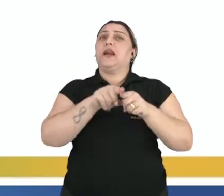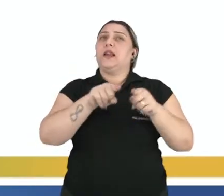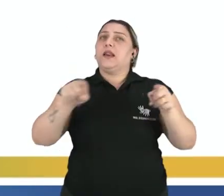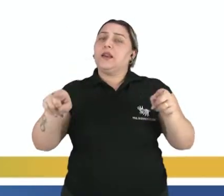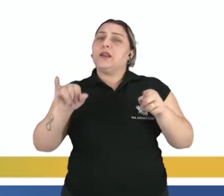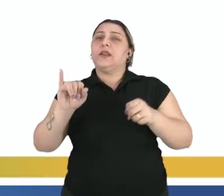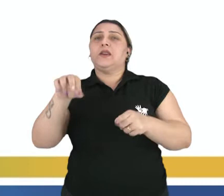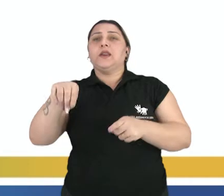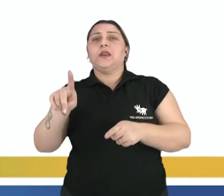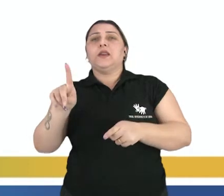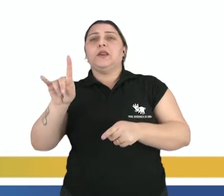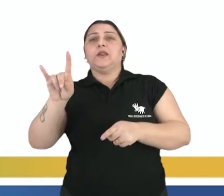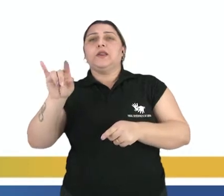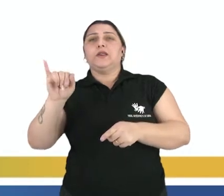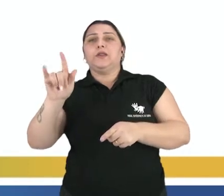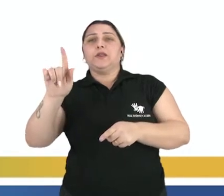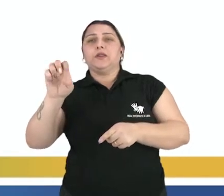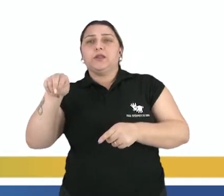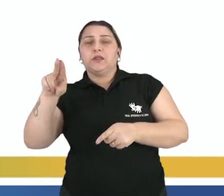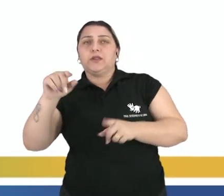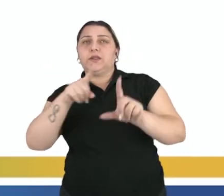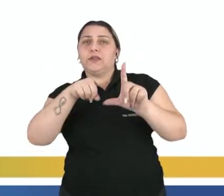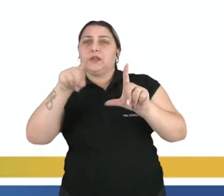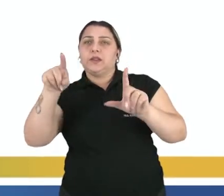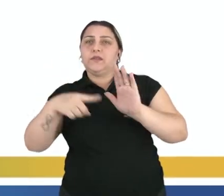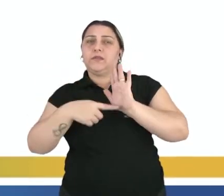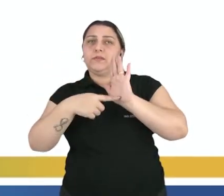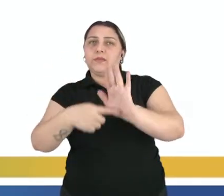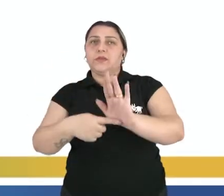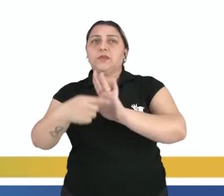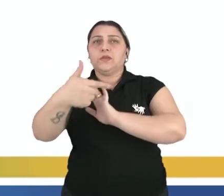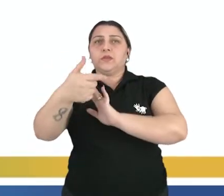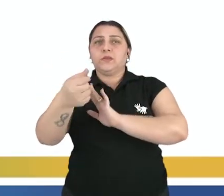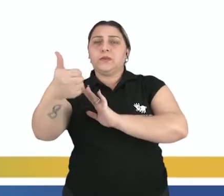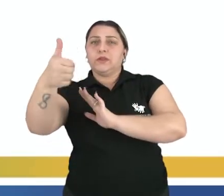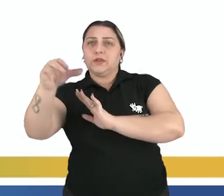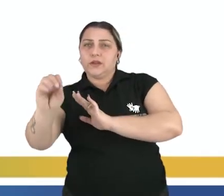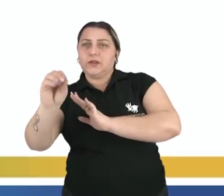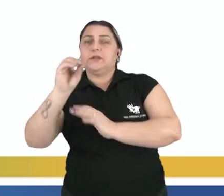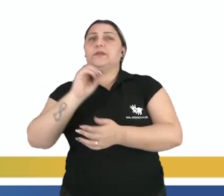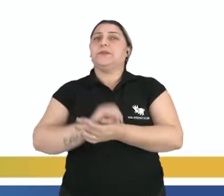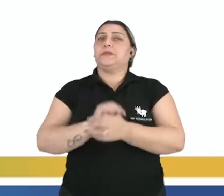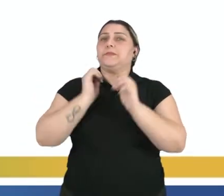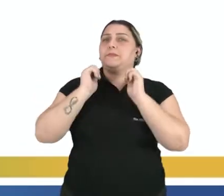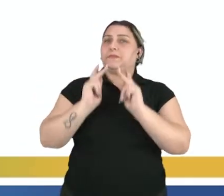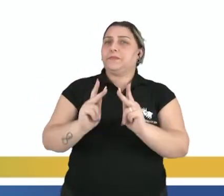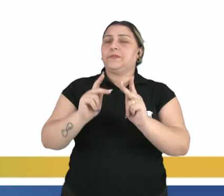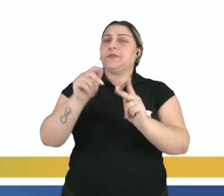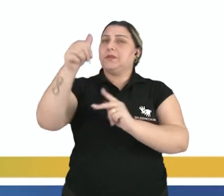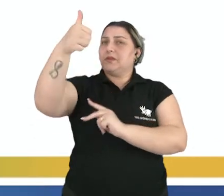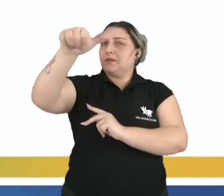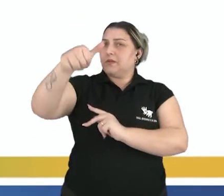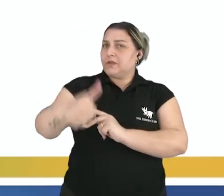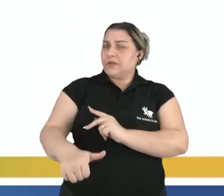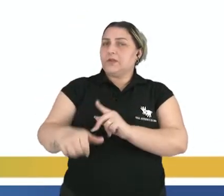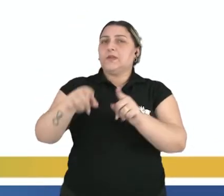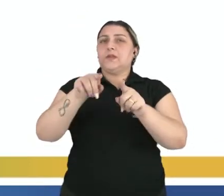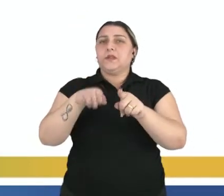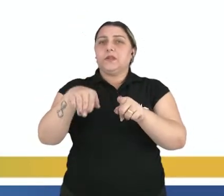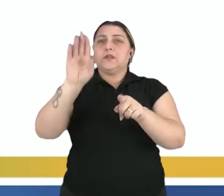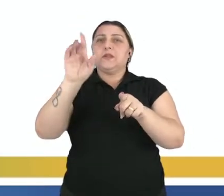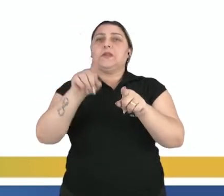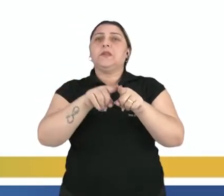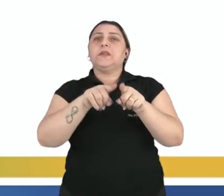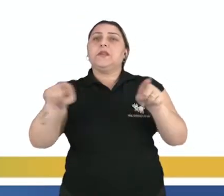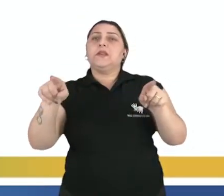de indigência, né? Que esse gráfico aí está mostrando aí é de 2010, tá bom? Que vocês podem estar analisando aí acima da linha da